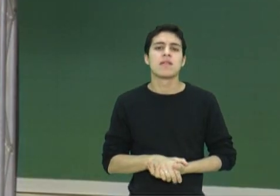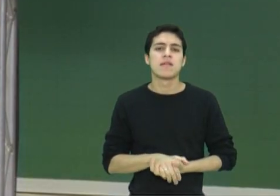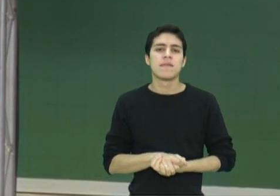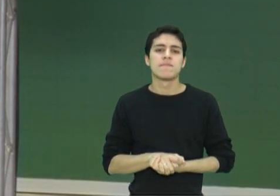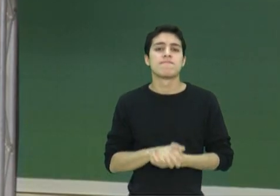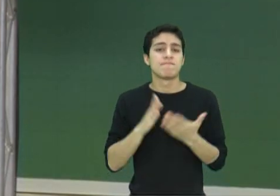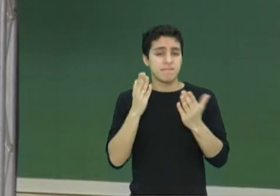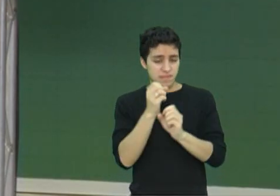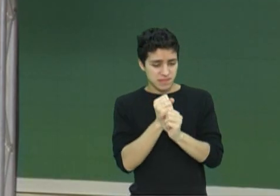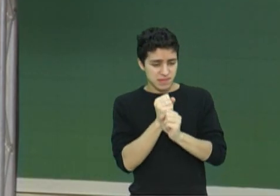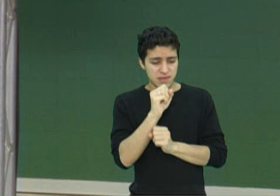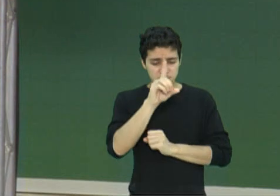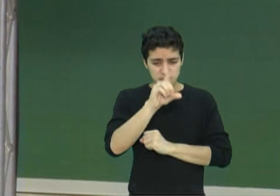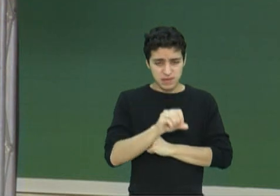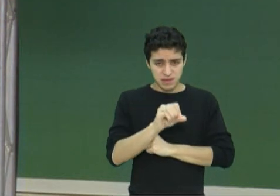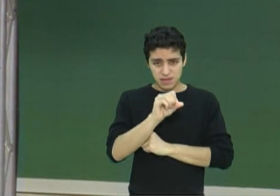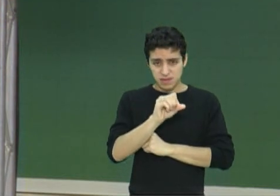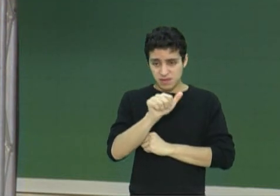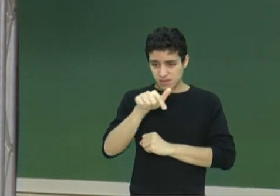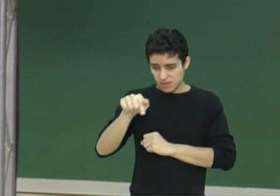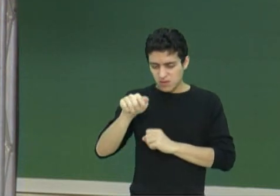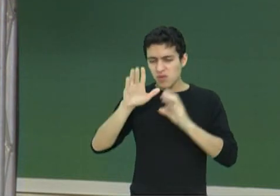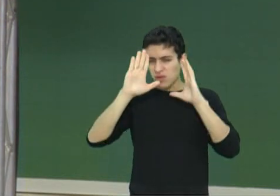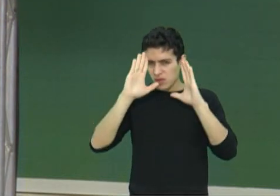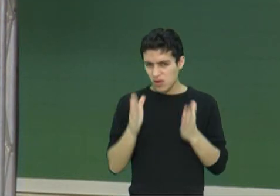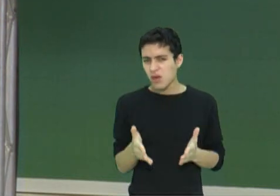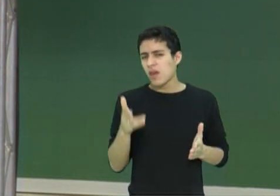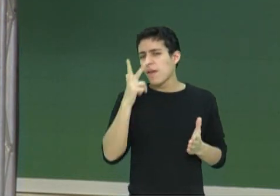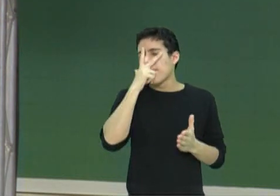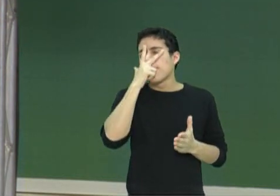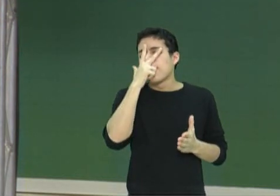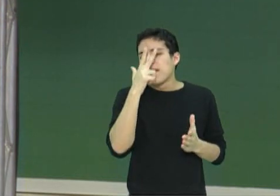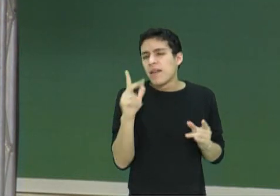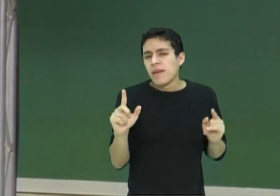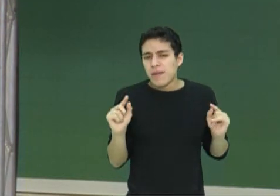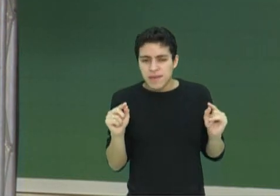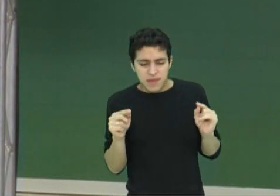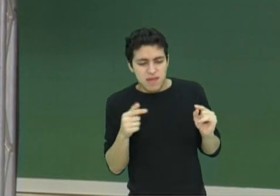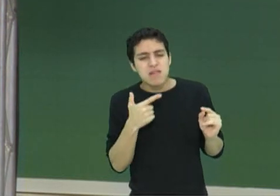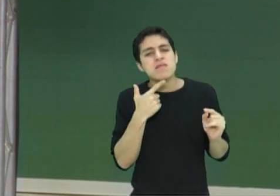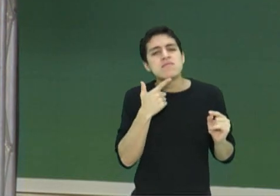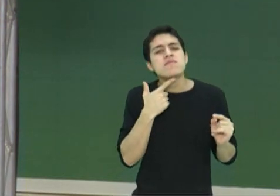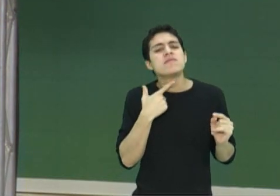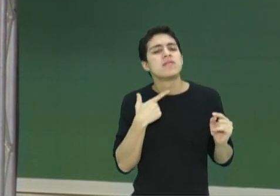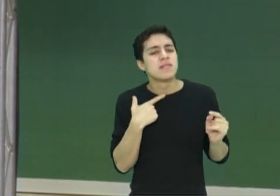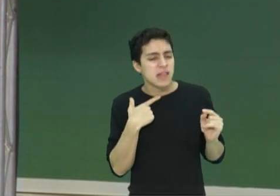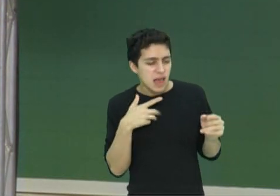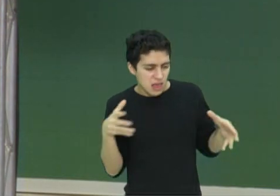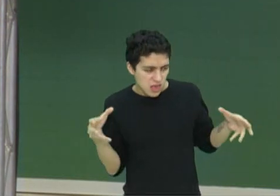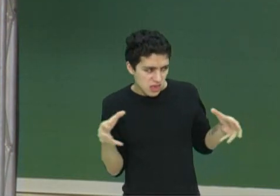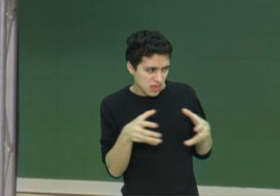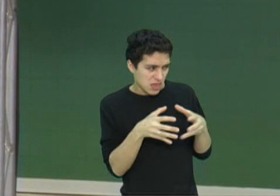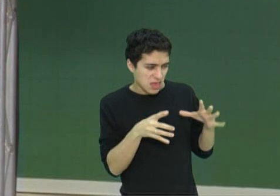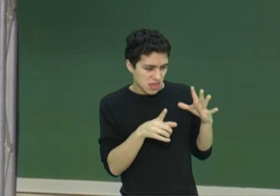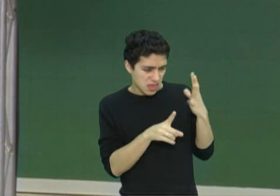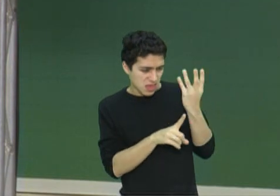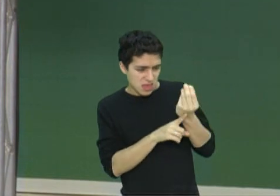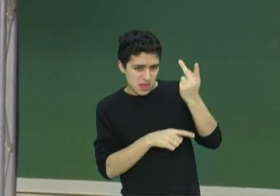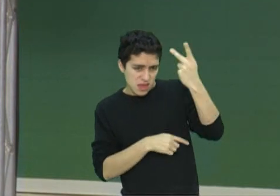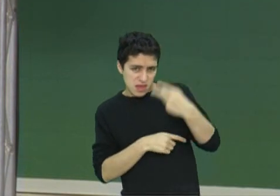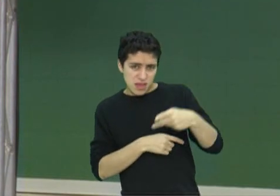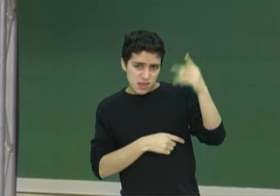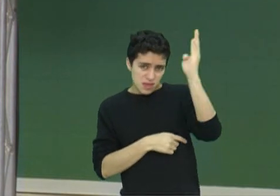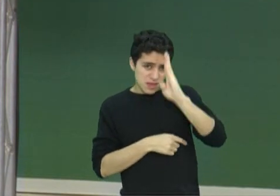Em 1917, existe já uma vontade dessa classe, vamos colocar, artística